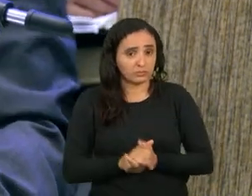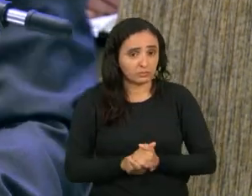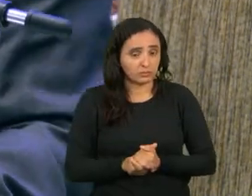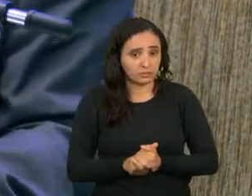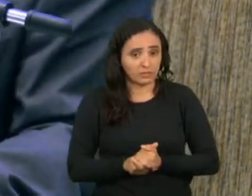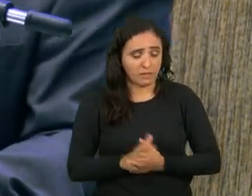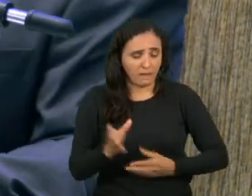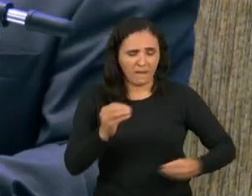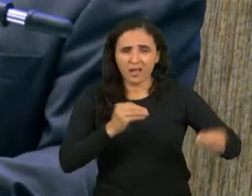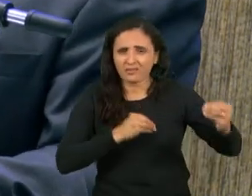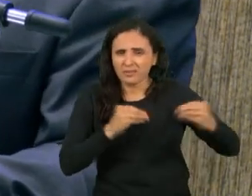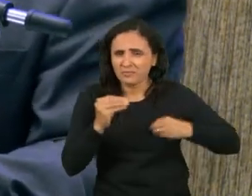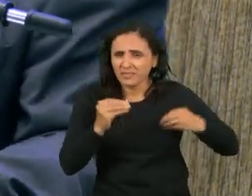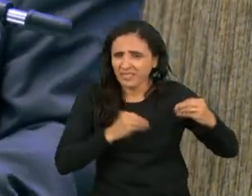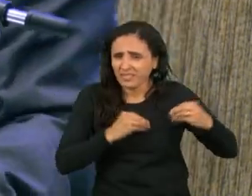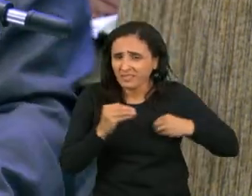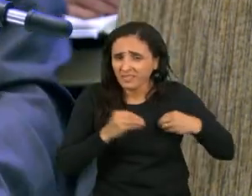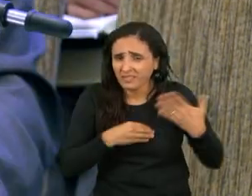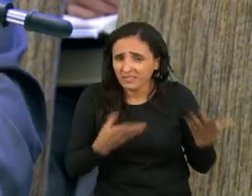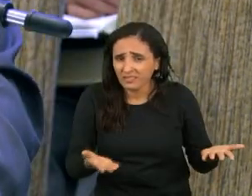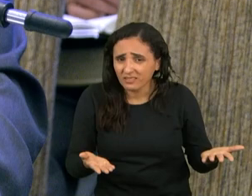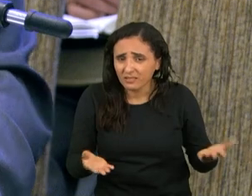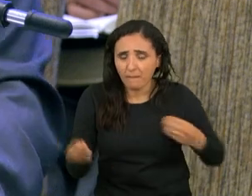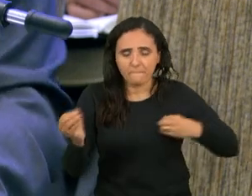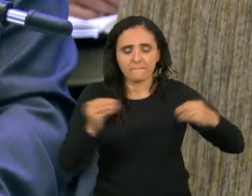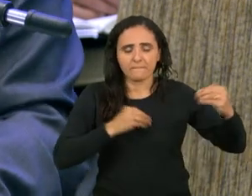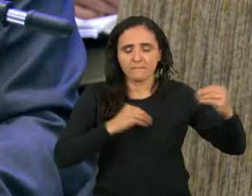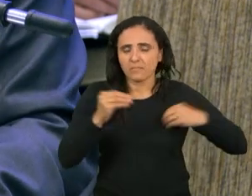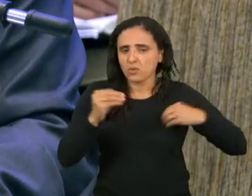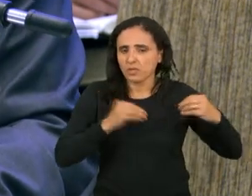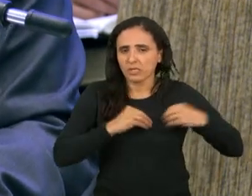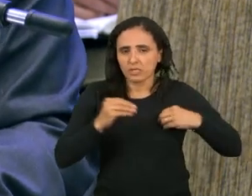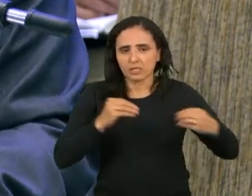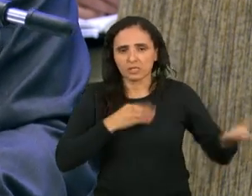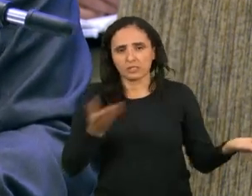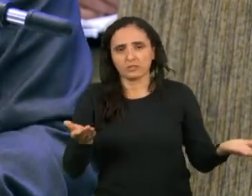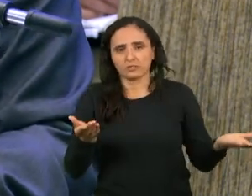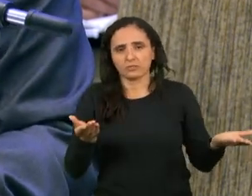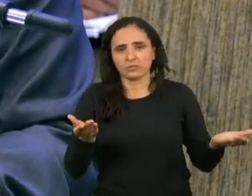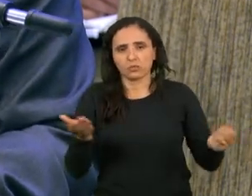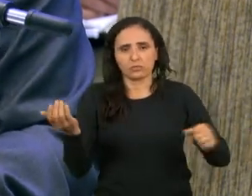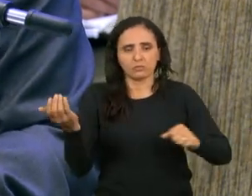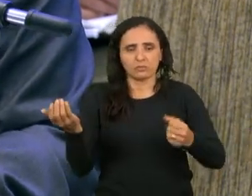no original significa isso depravação de costumes